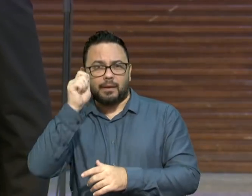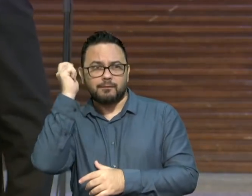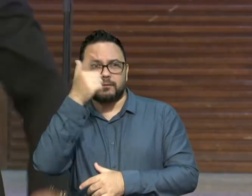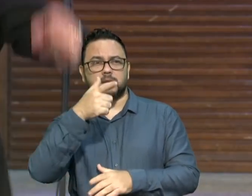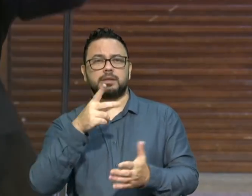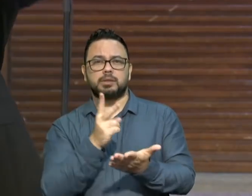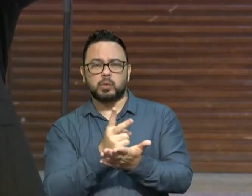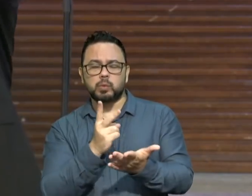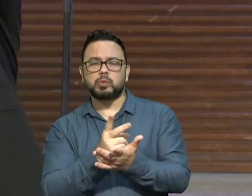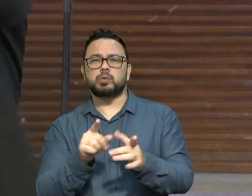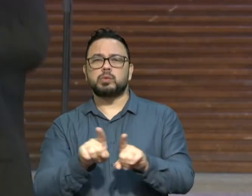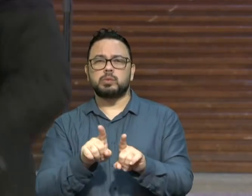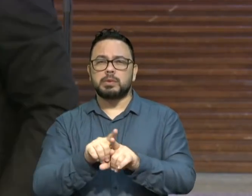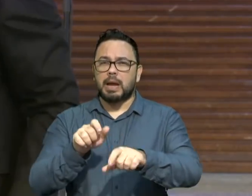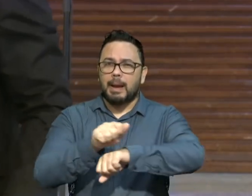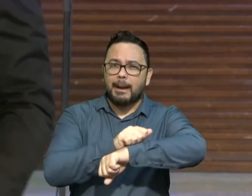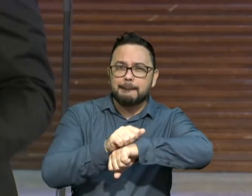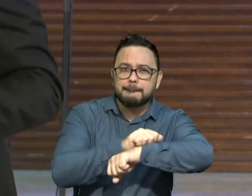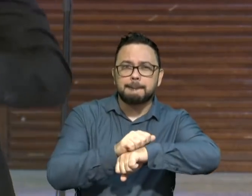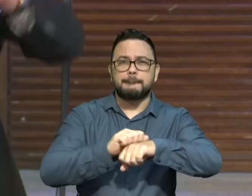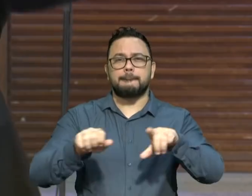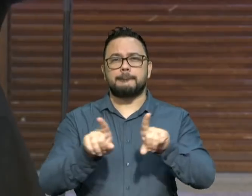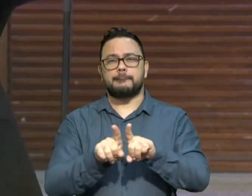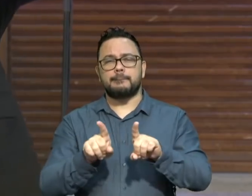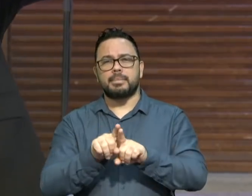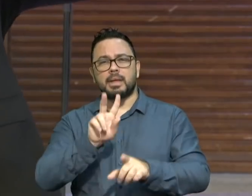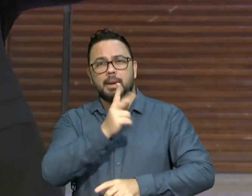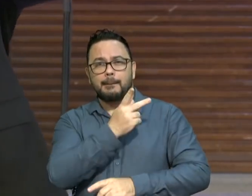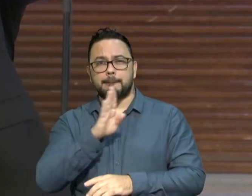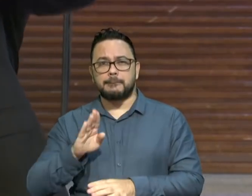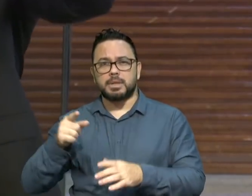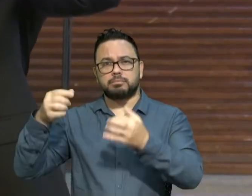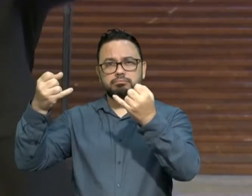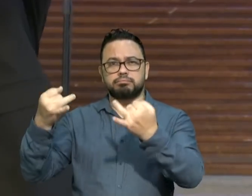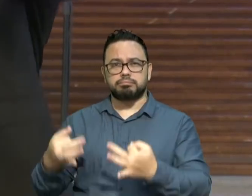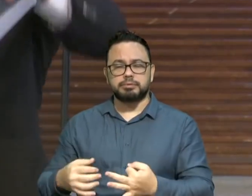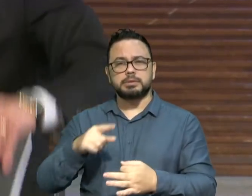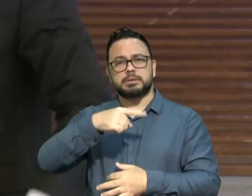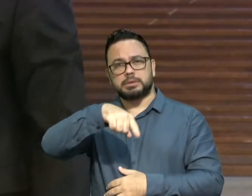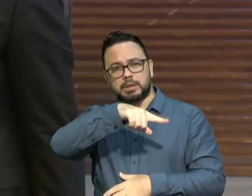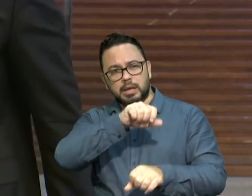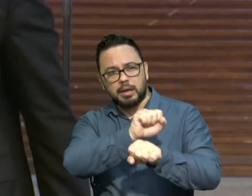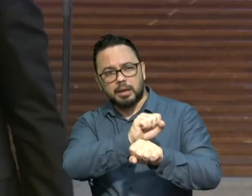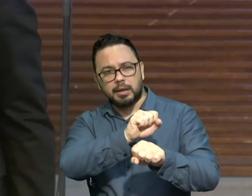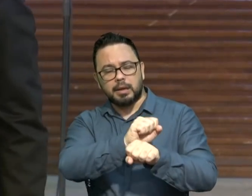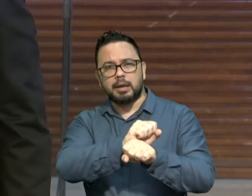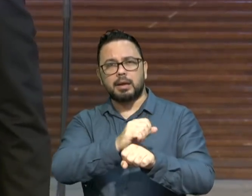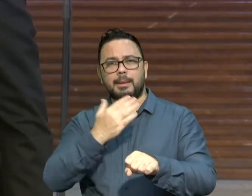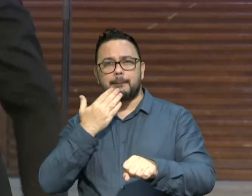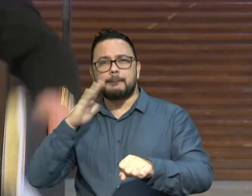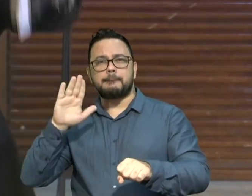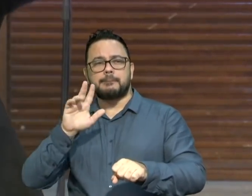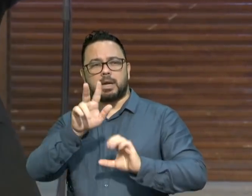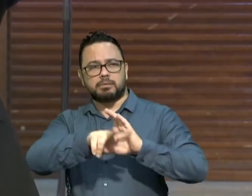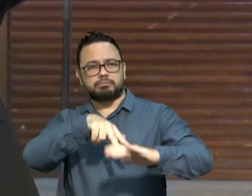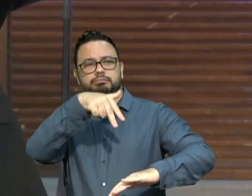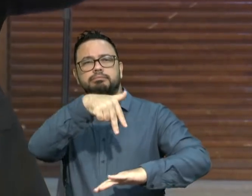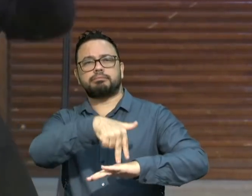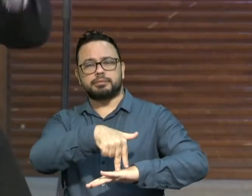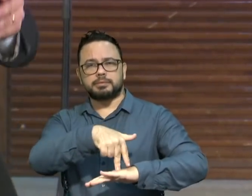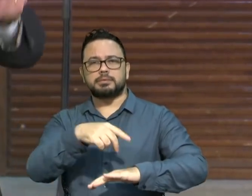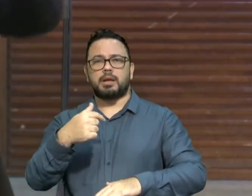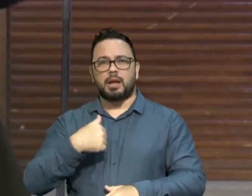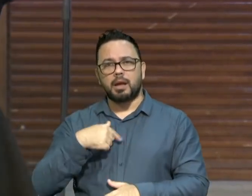vai continuar a história de Abraão vai continuar lembrei os dias que eles estão aguardando o cumprimento da promessa e eu e você